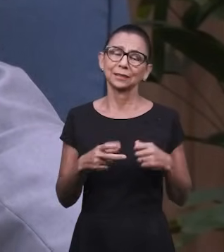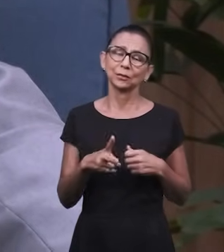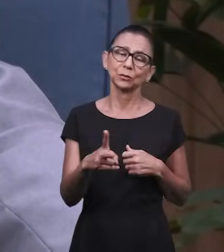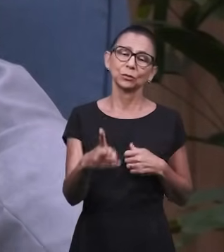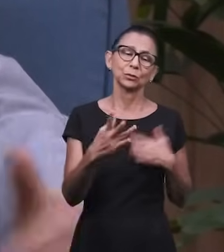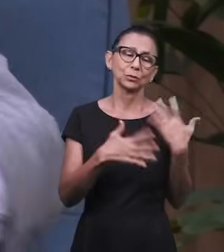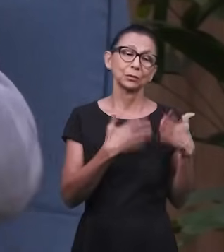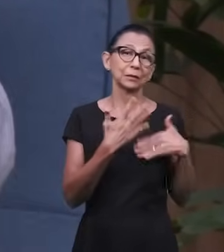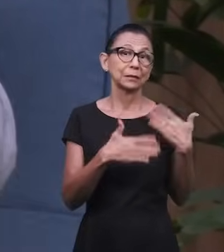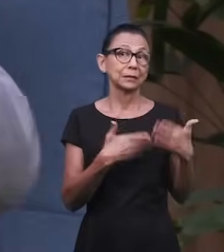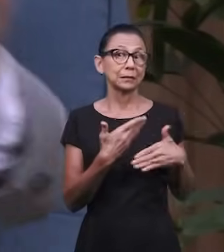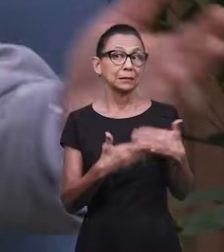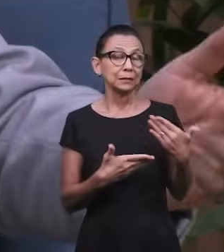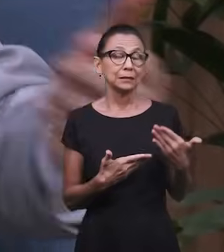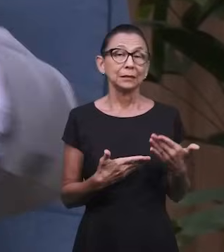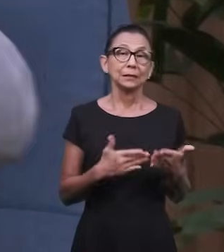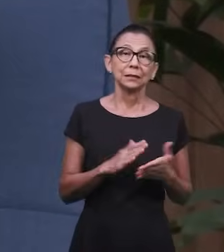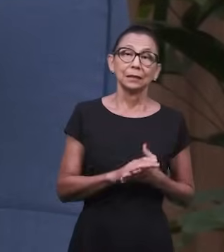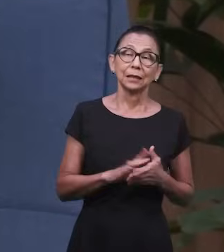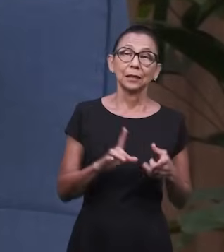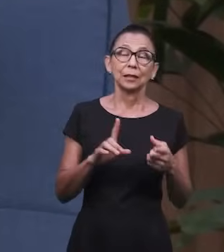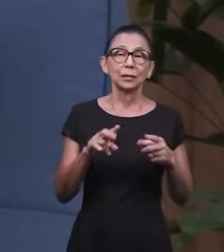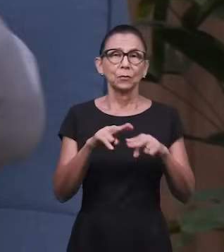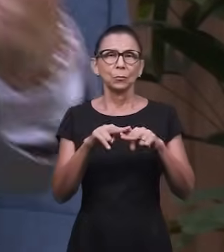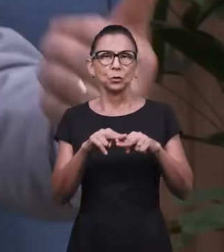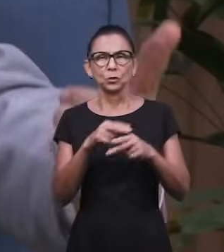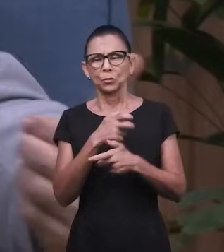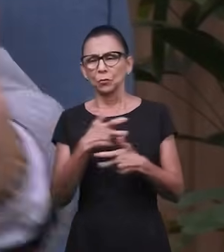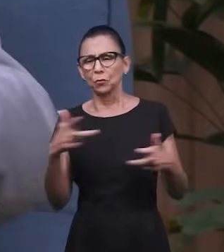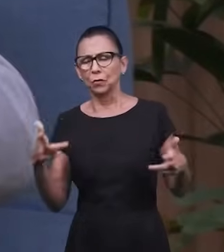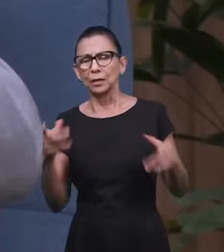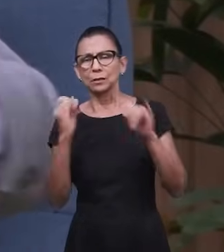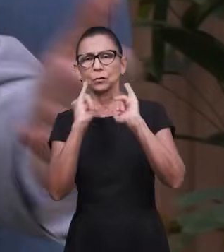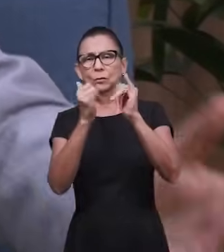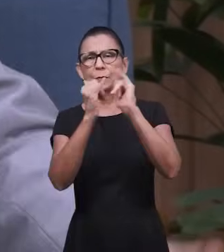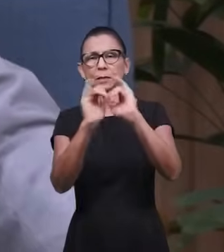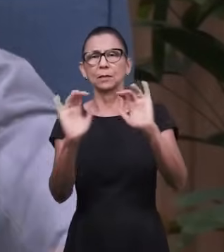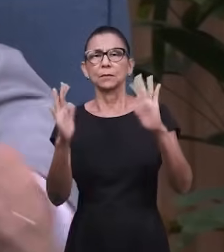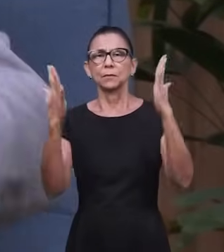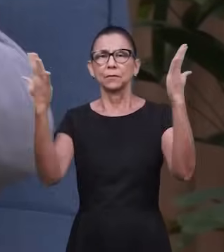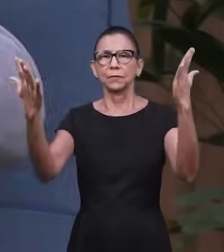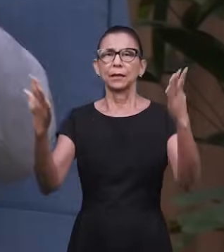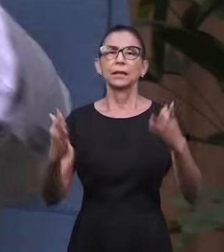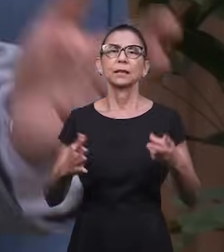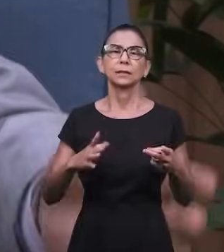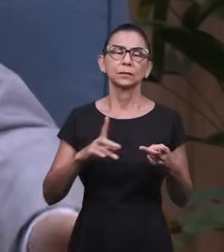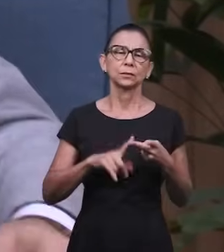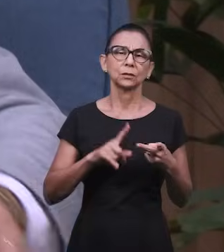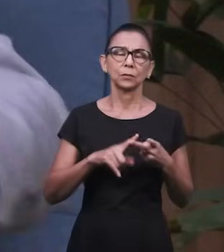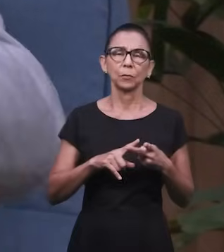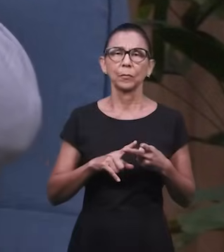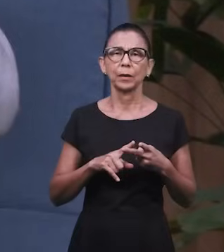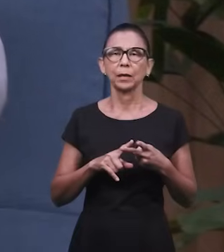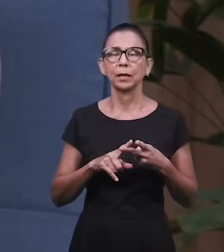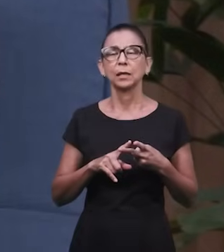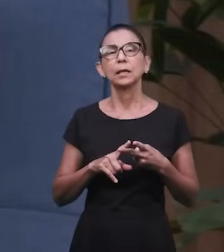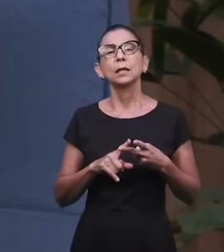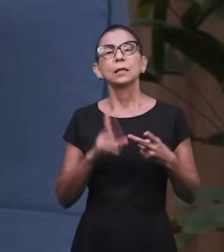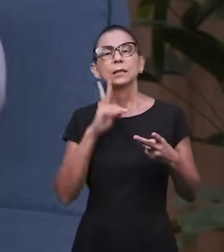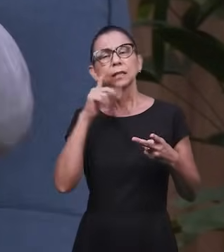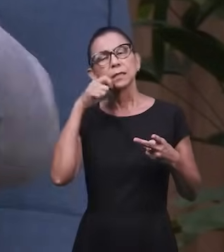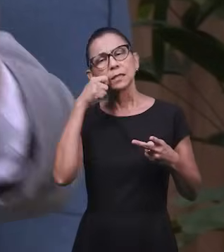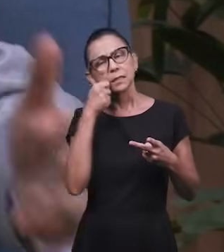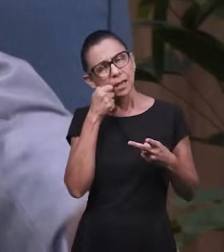e Festas, seja pelas experiências que estamos tendo as igrejas essas últimas semanas em ceia de glorificação,